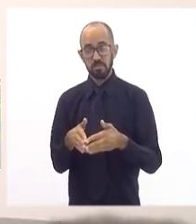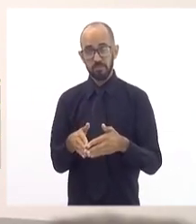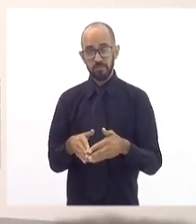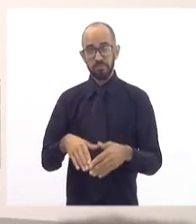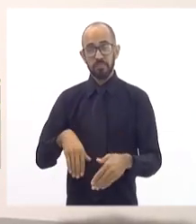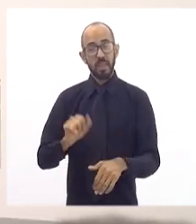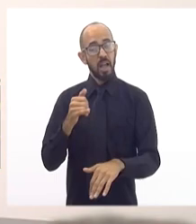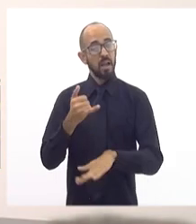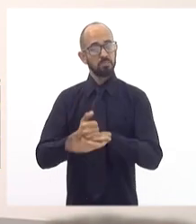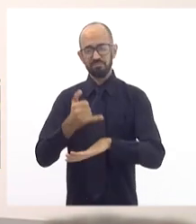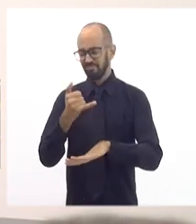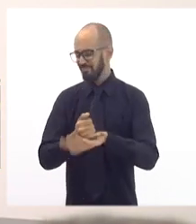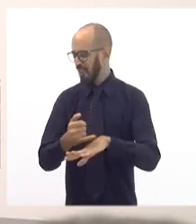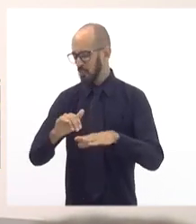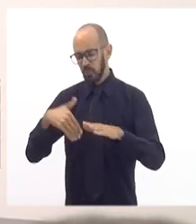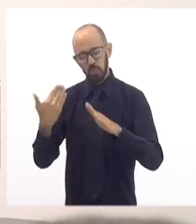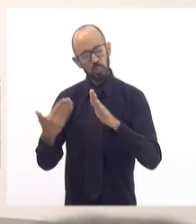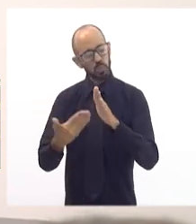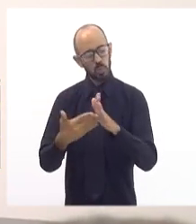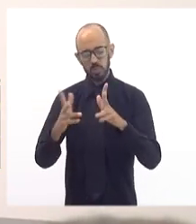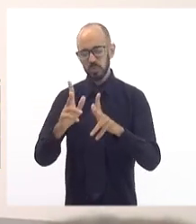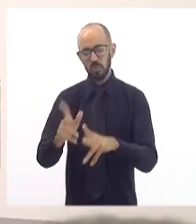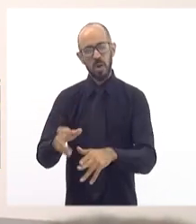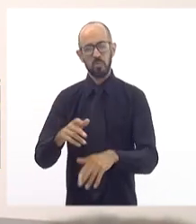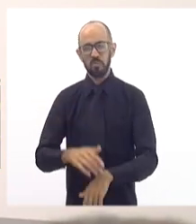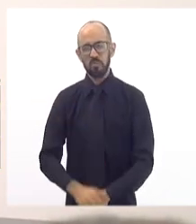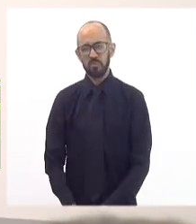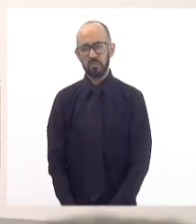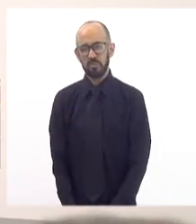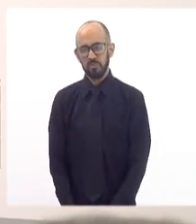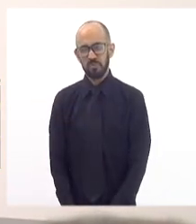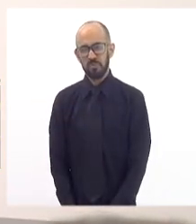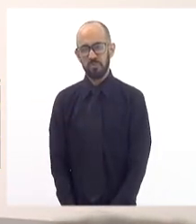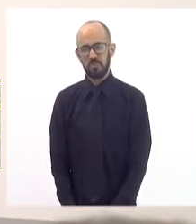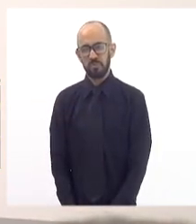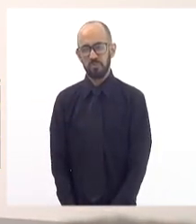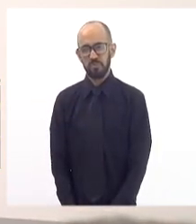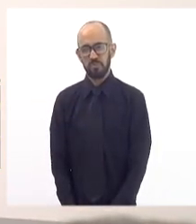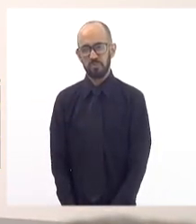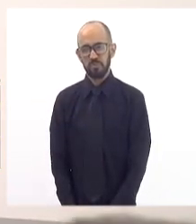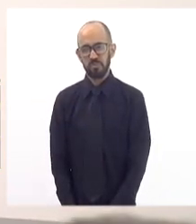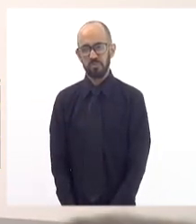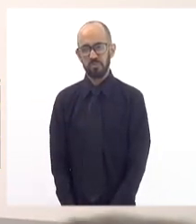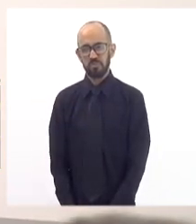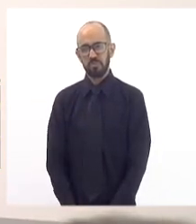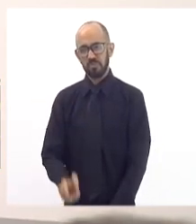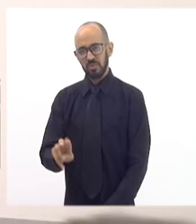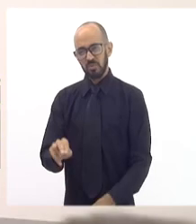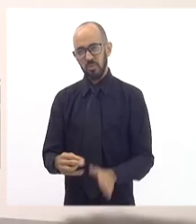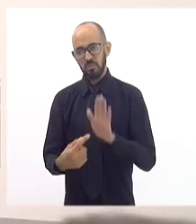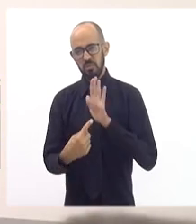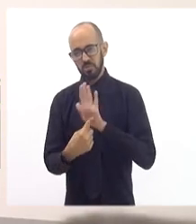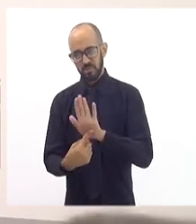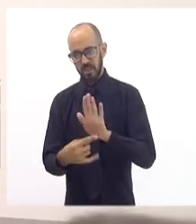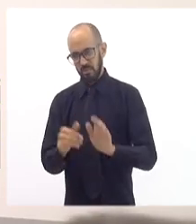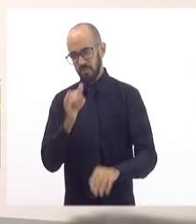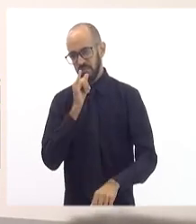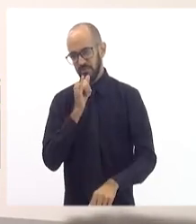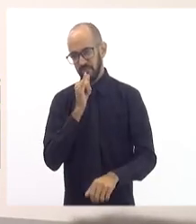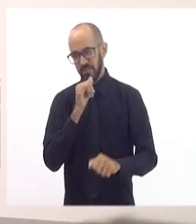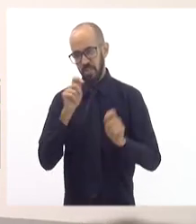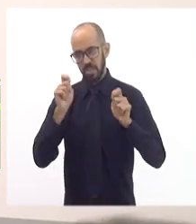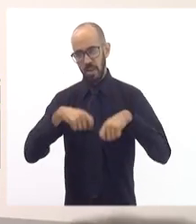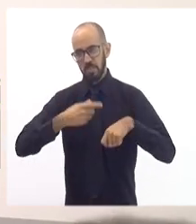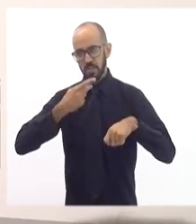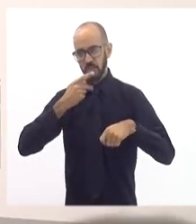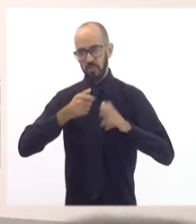Siderúrgica todos todos todos da mesma forma e vou eu vou trazer um exemplo vale Tem várias coisas que a gente poderia falar aqui